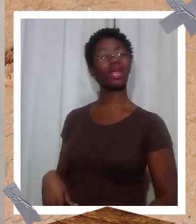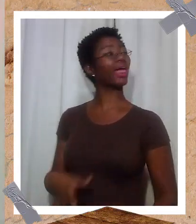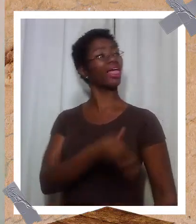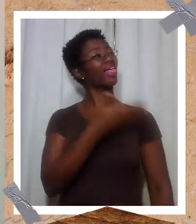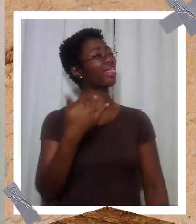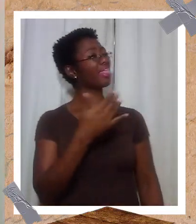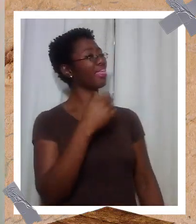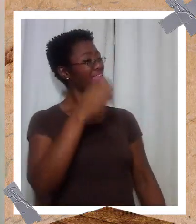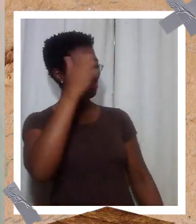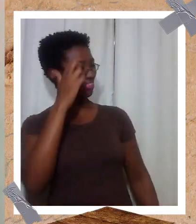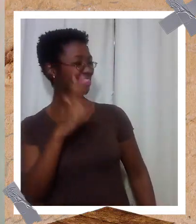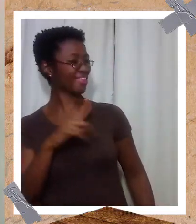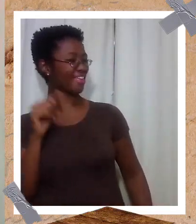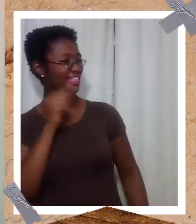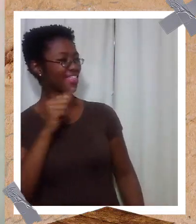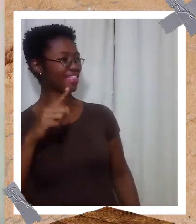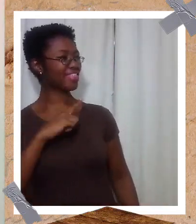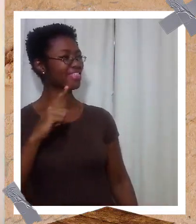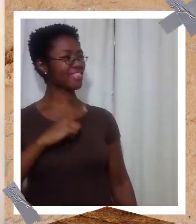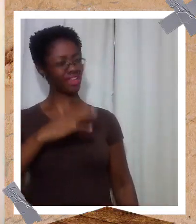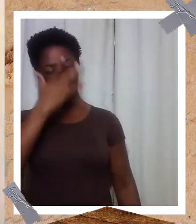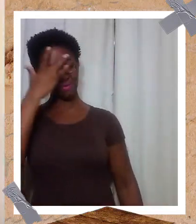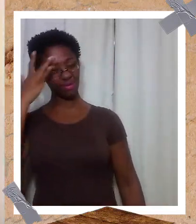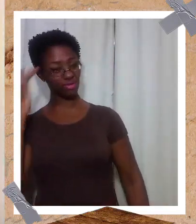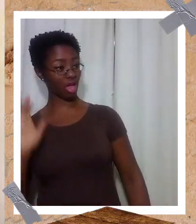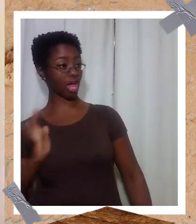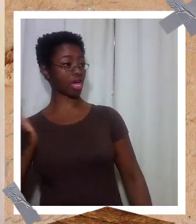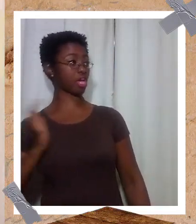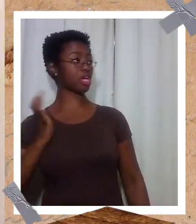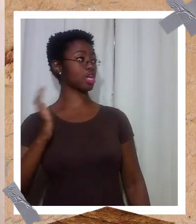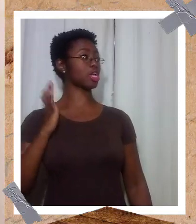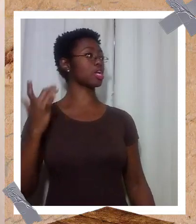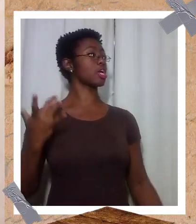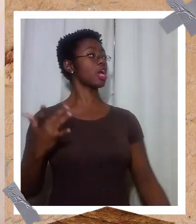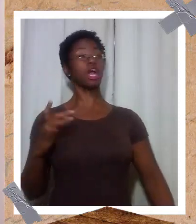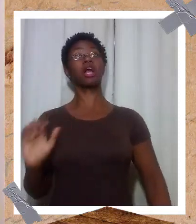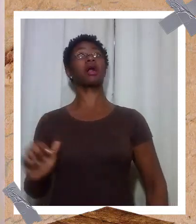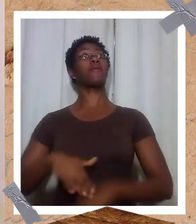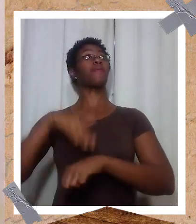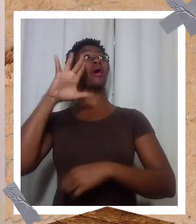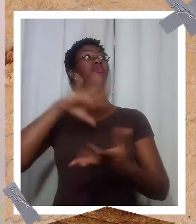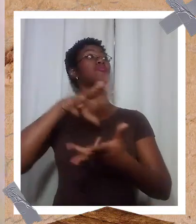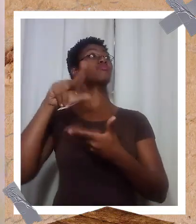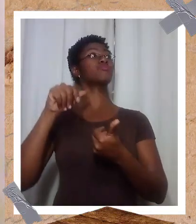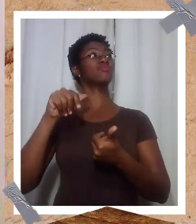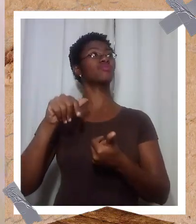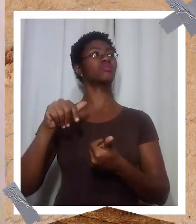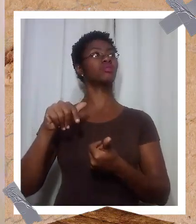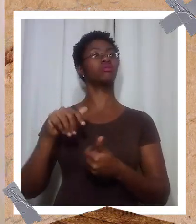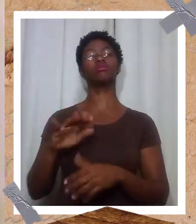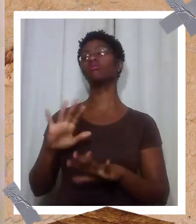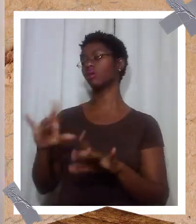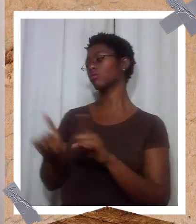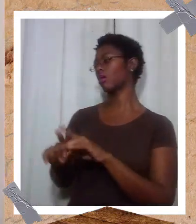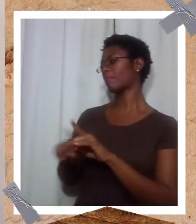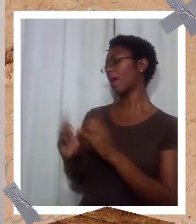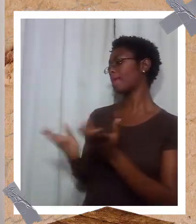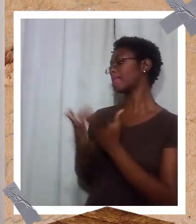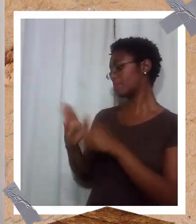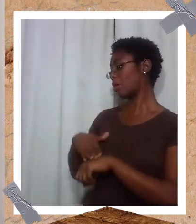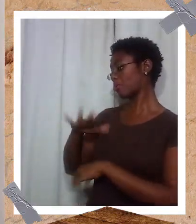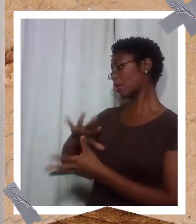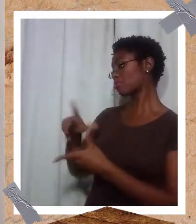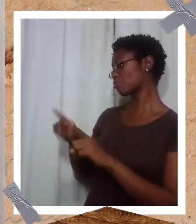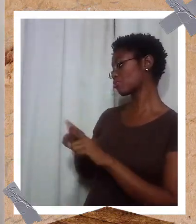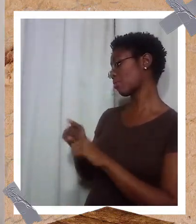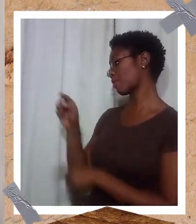não está animado não? Aqui estão as pessoas mais ricas do mundo. Eu falei, o mais pobre do mundo também está aqui envolvido. E aí ele